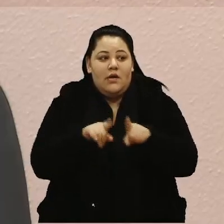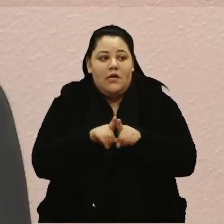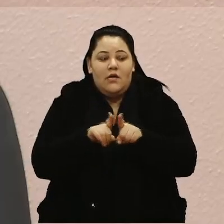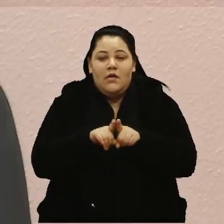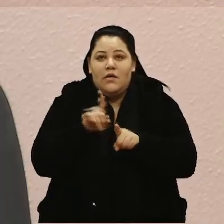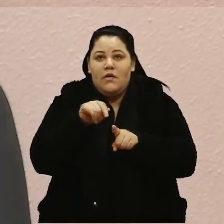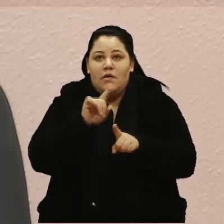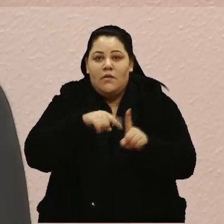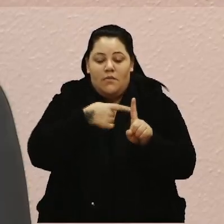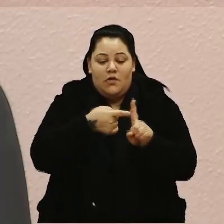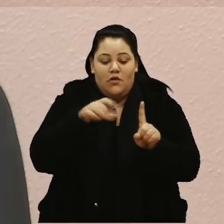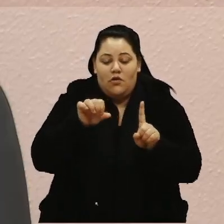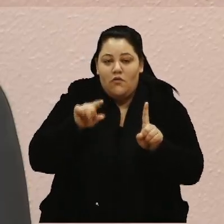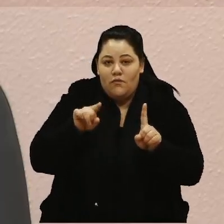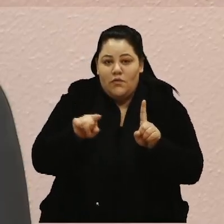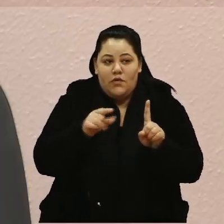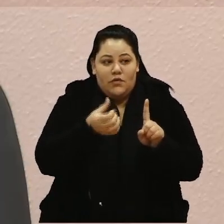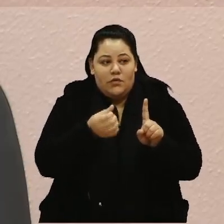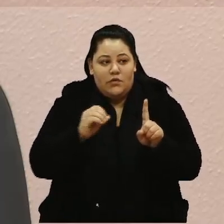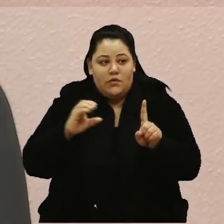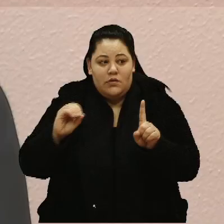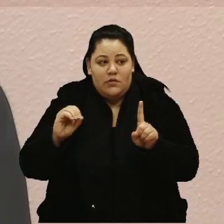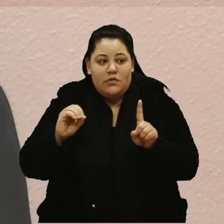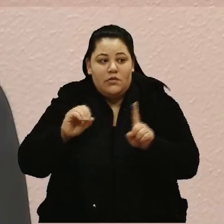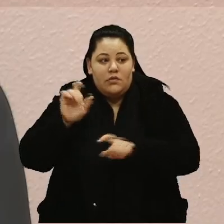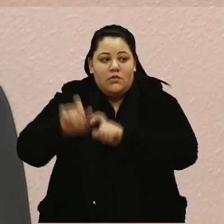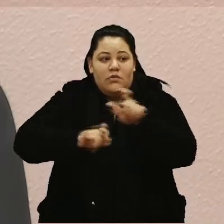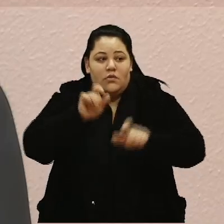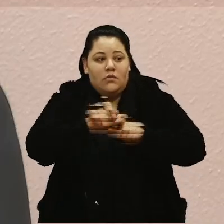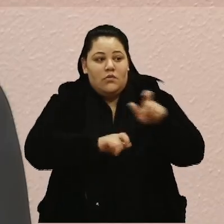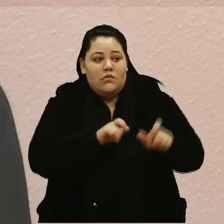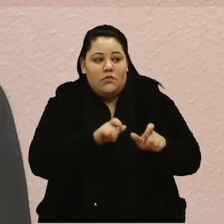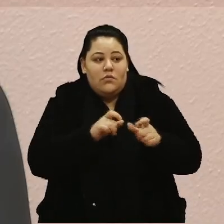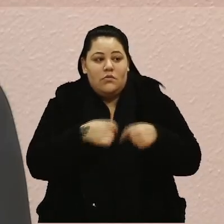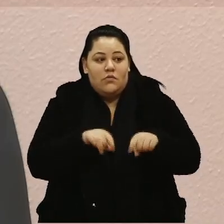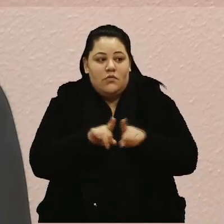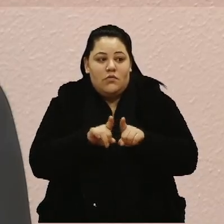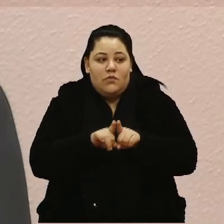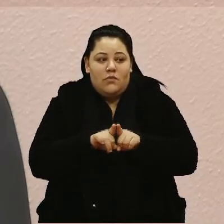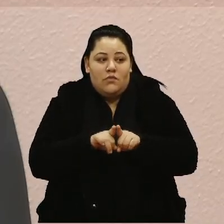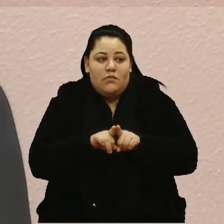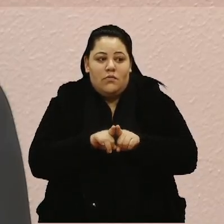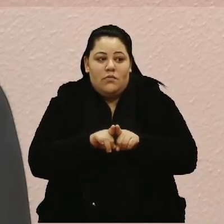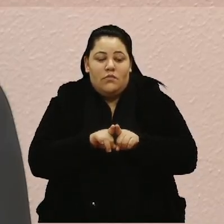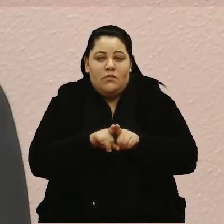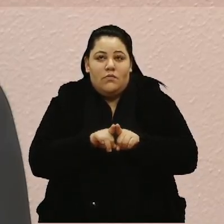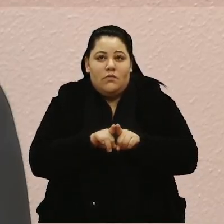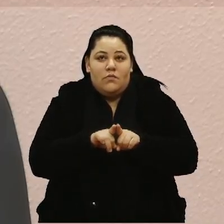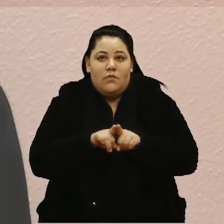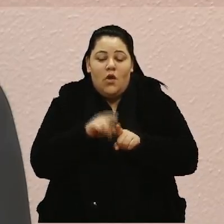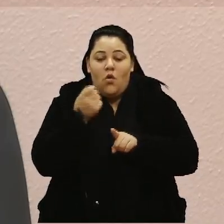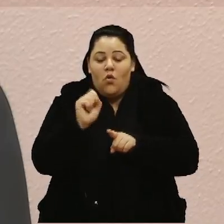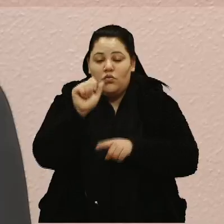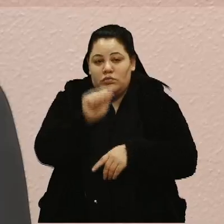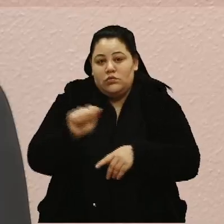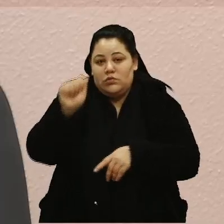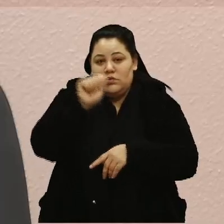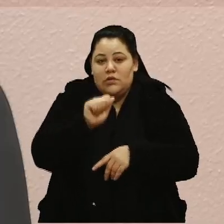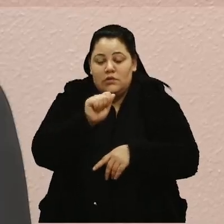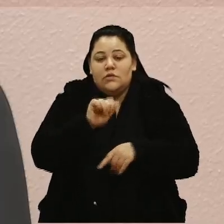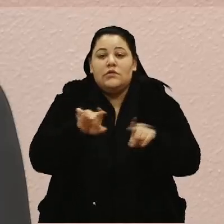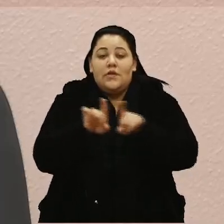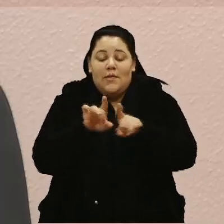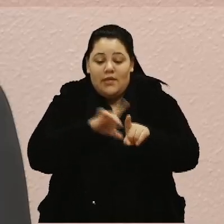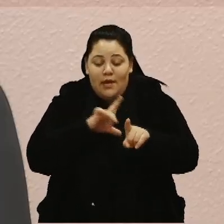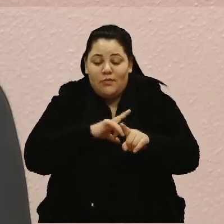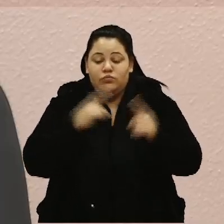mais de 9.600 pessoas votando, mais de 130 associações de moradores e moradoras, 8 associações apenas com